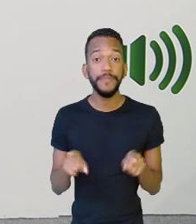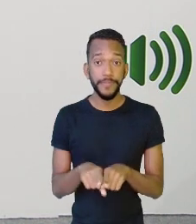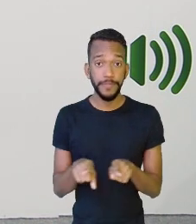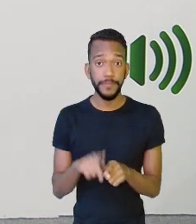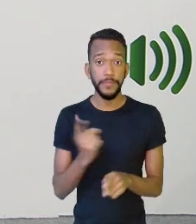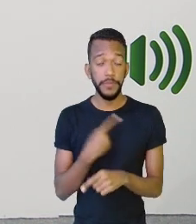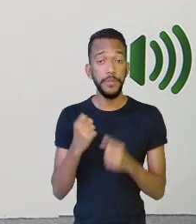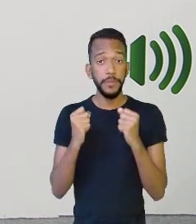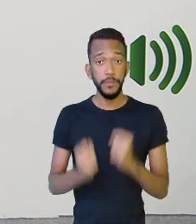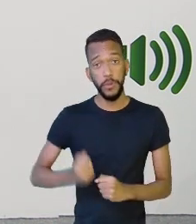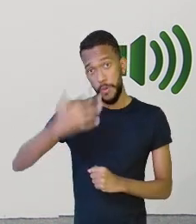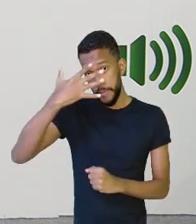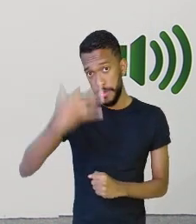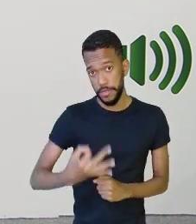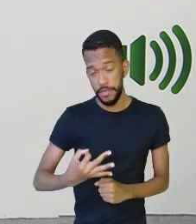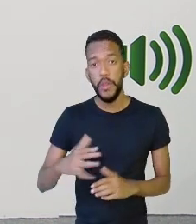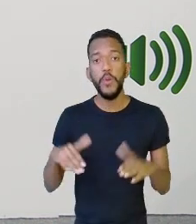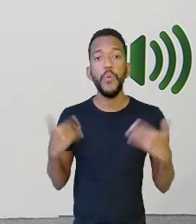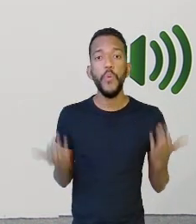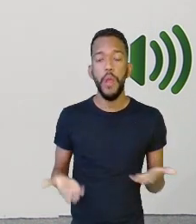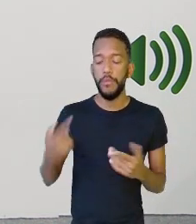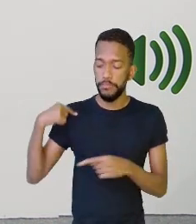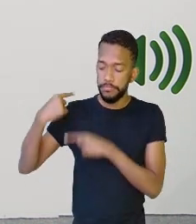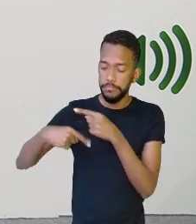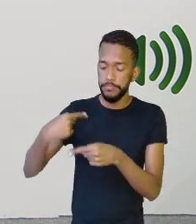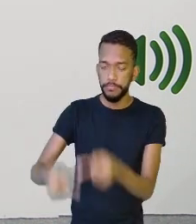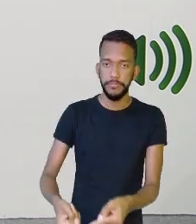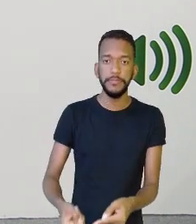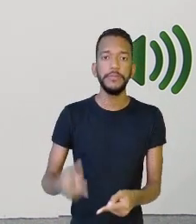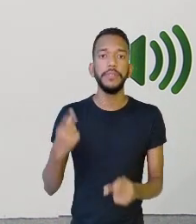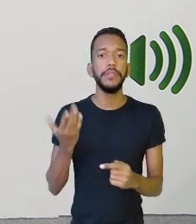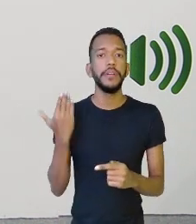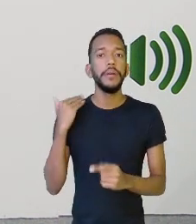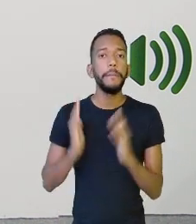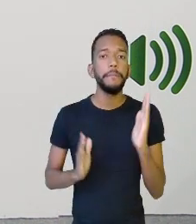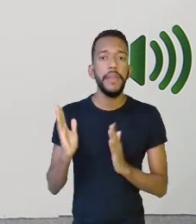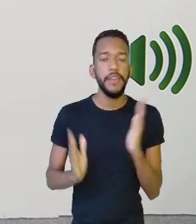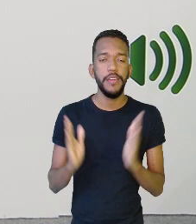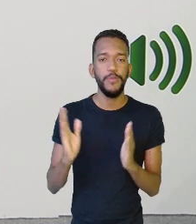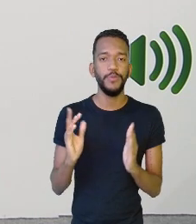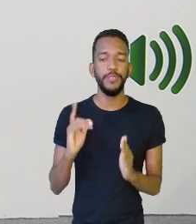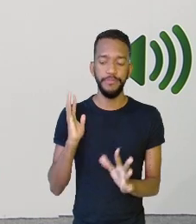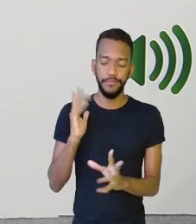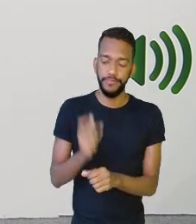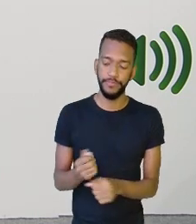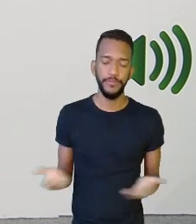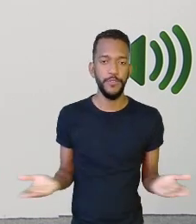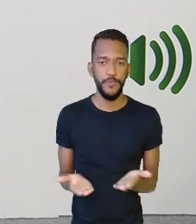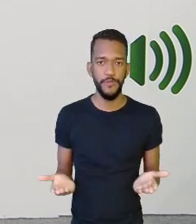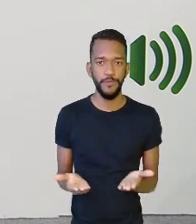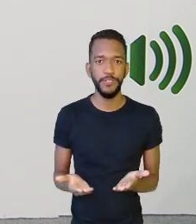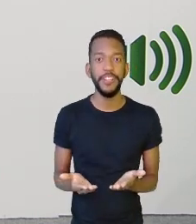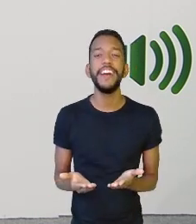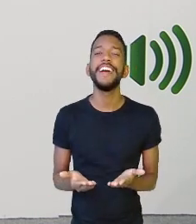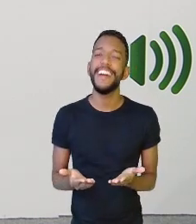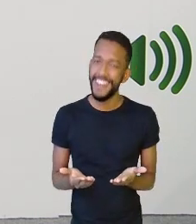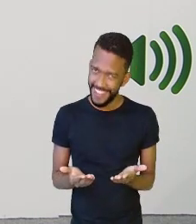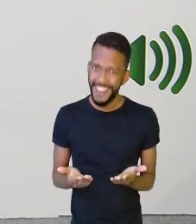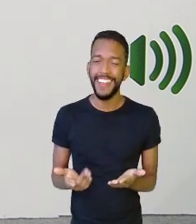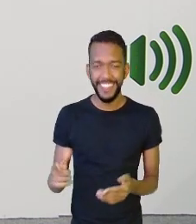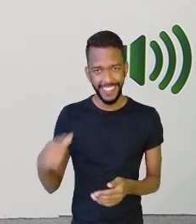comece a compreender quais são as heranças daquele período que nós temos hoje. Ah,